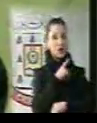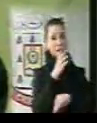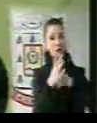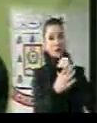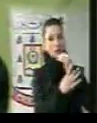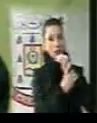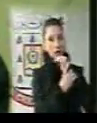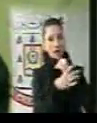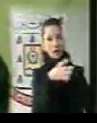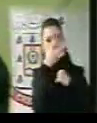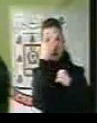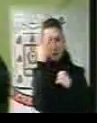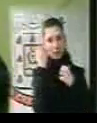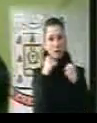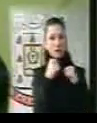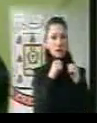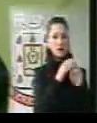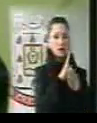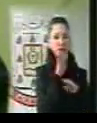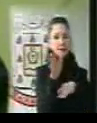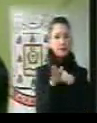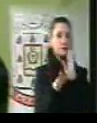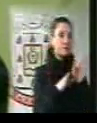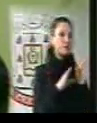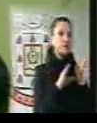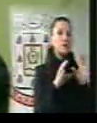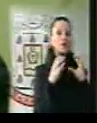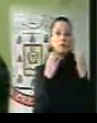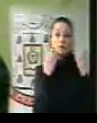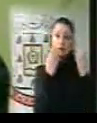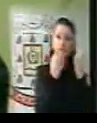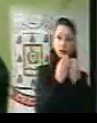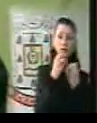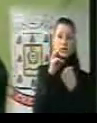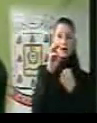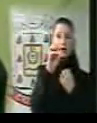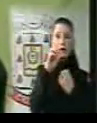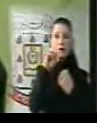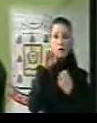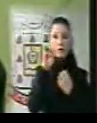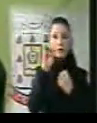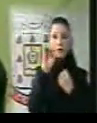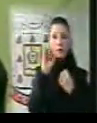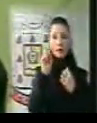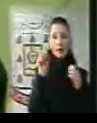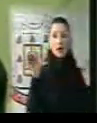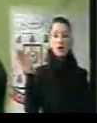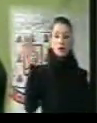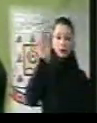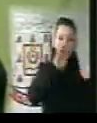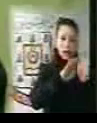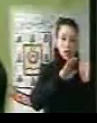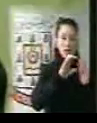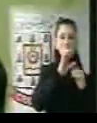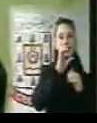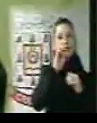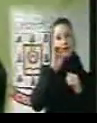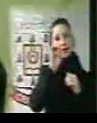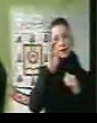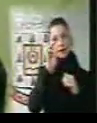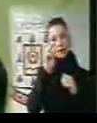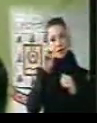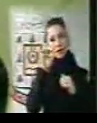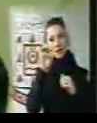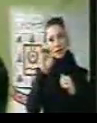pessoas que precisam o deslocamento da comunidade da Colmeia até a Avenida Centenário para retornar. Mas isso não atende